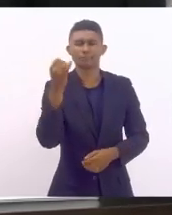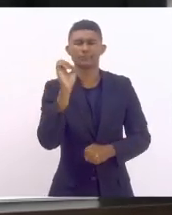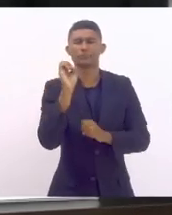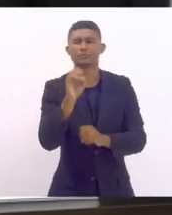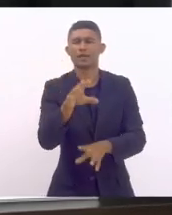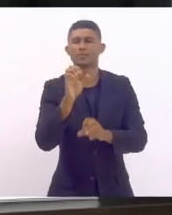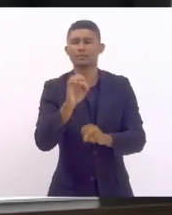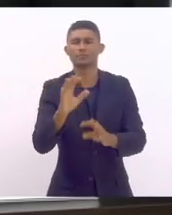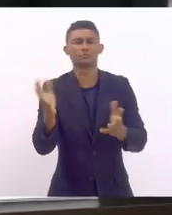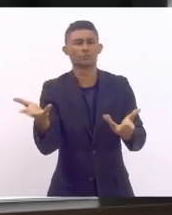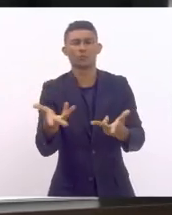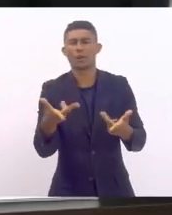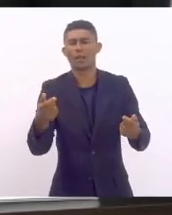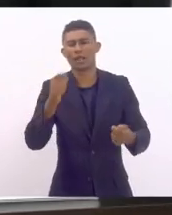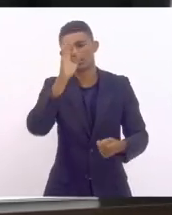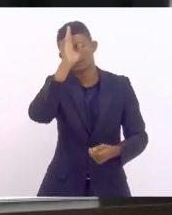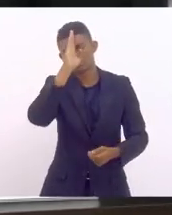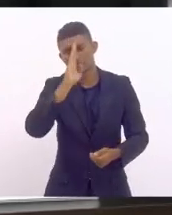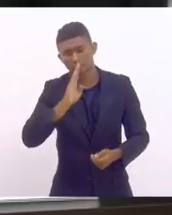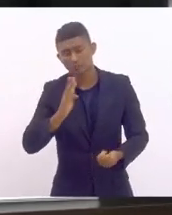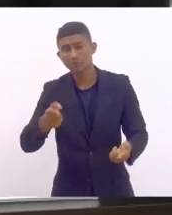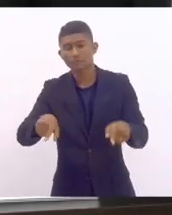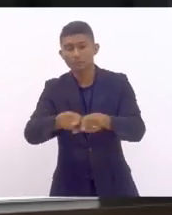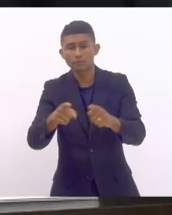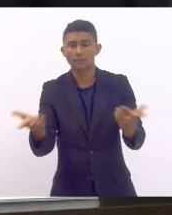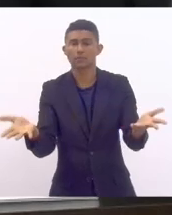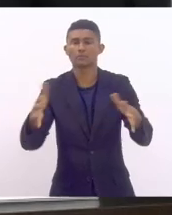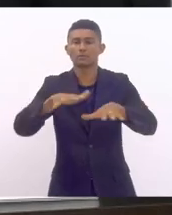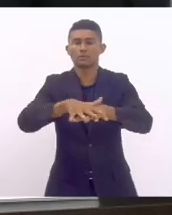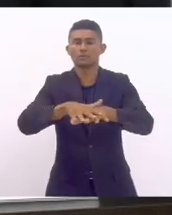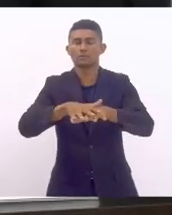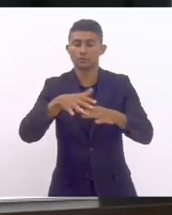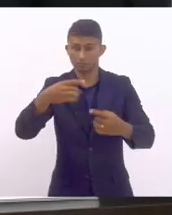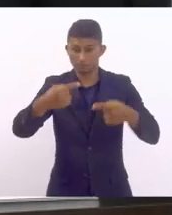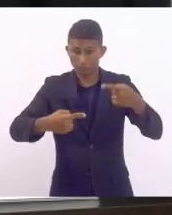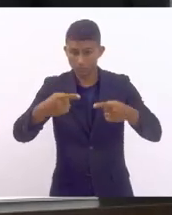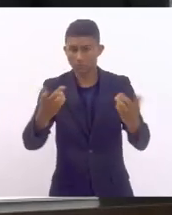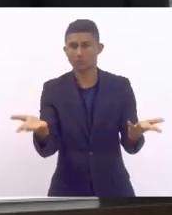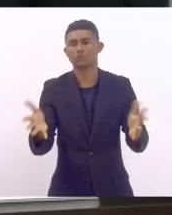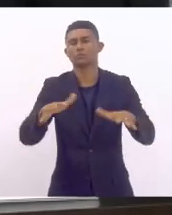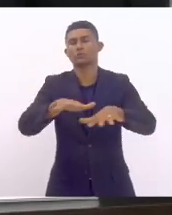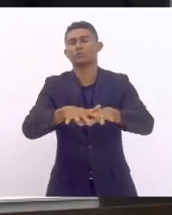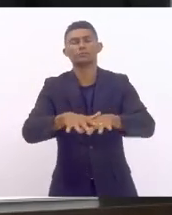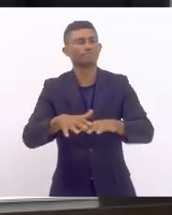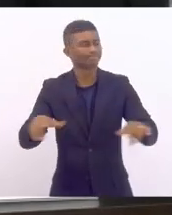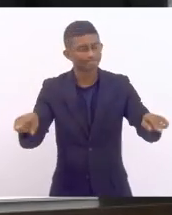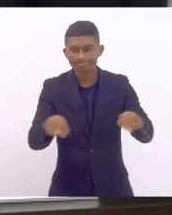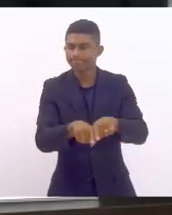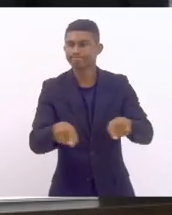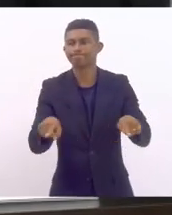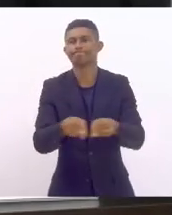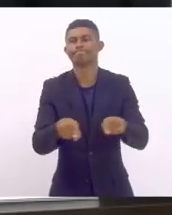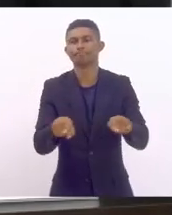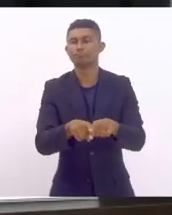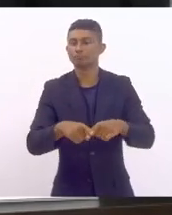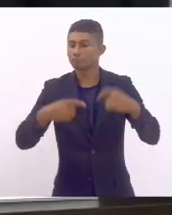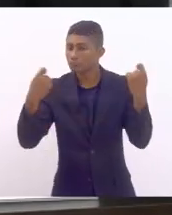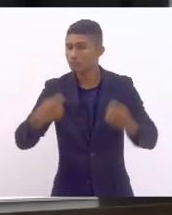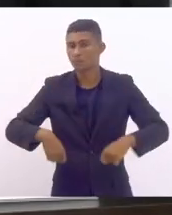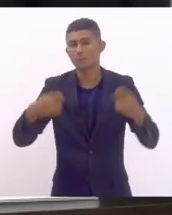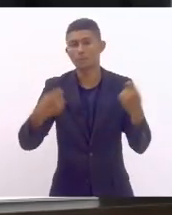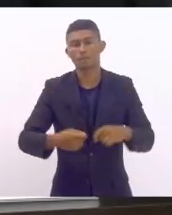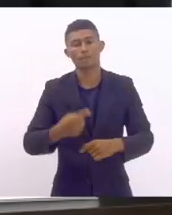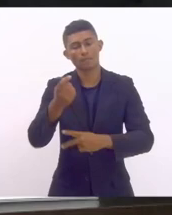pública de qualidade e inclusiva nas políticas de inclusão levam também a necessidade de um financiamento